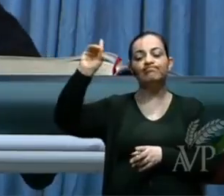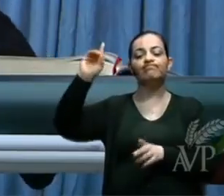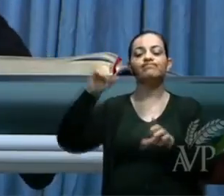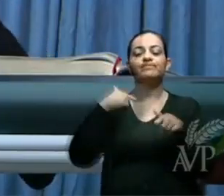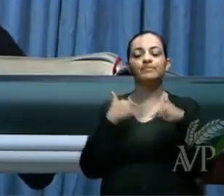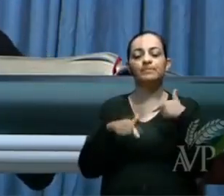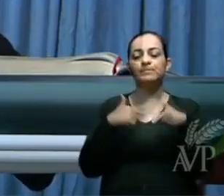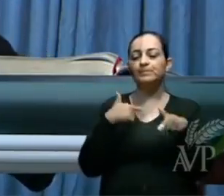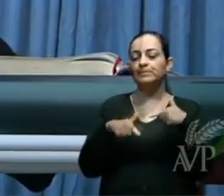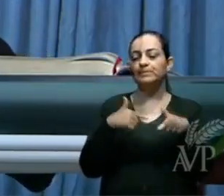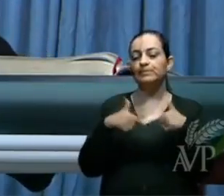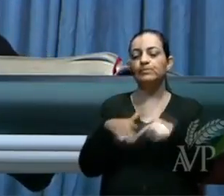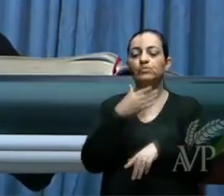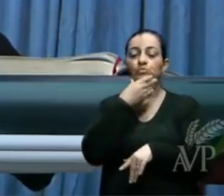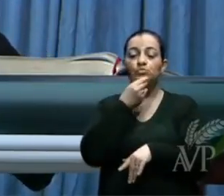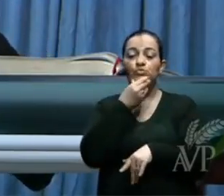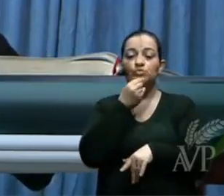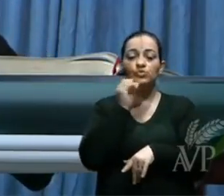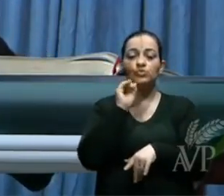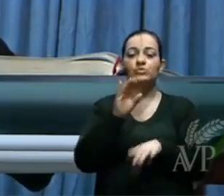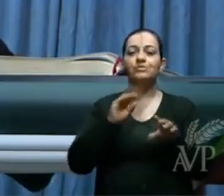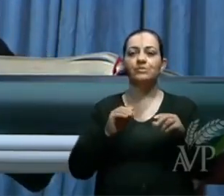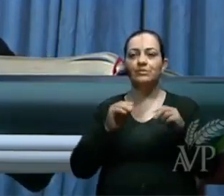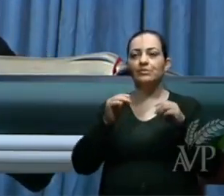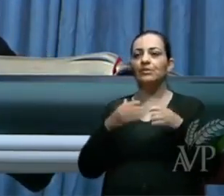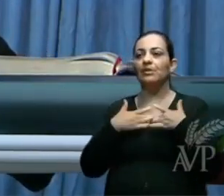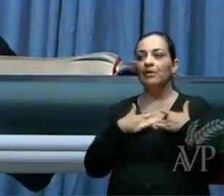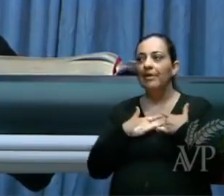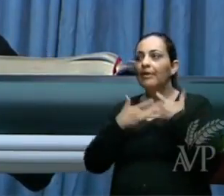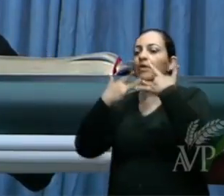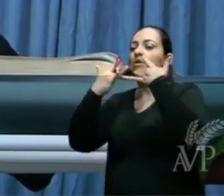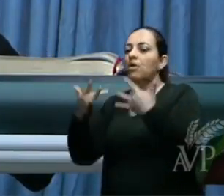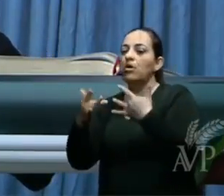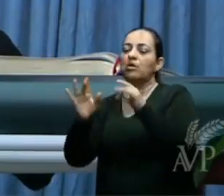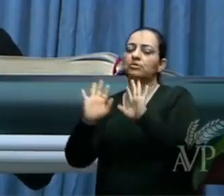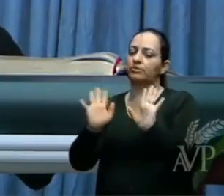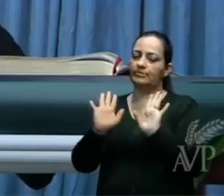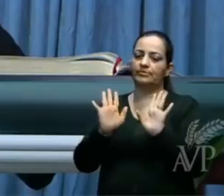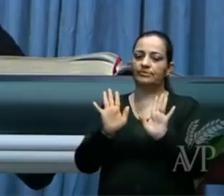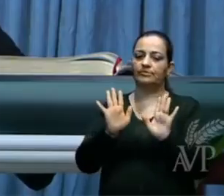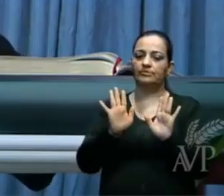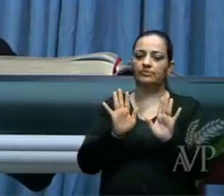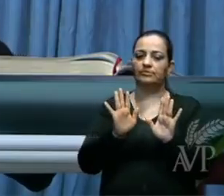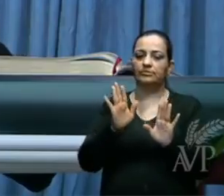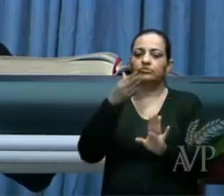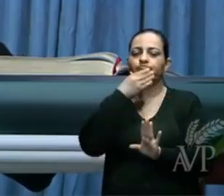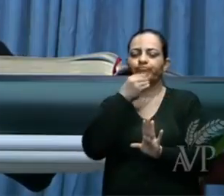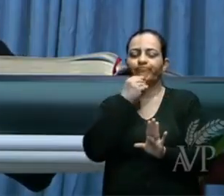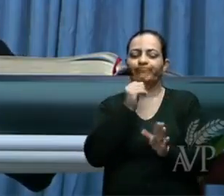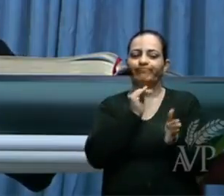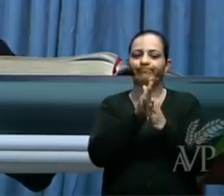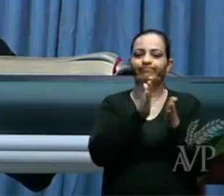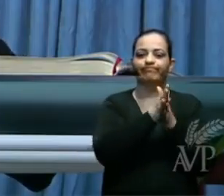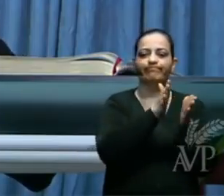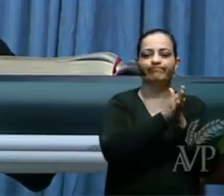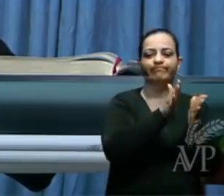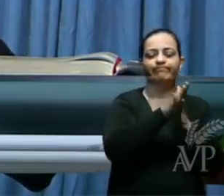trabalha com o homem que se oferece mas o que corre da chamada